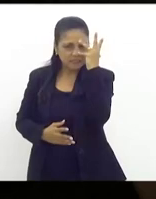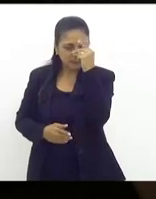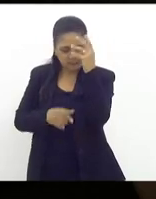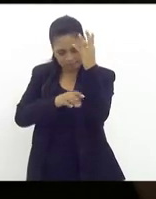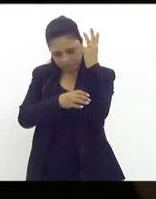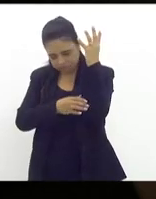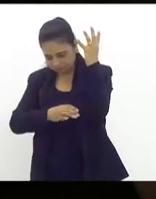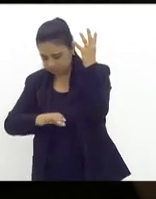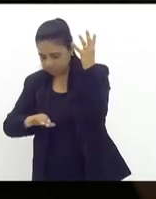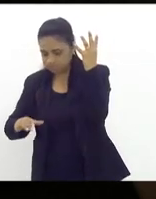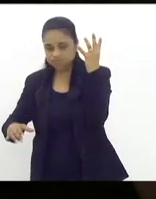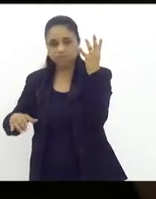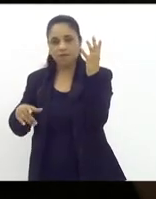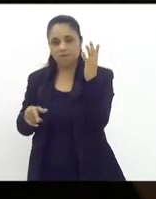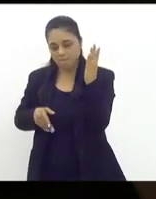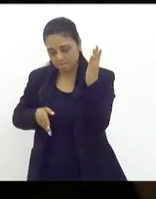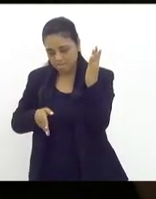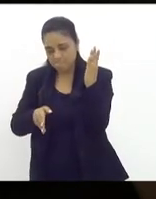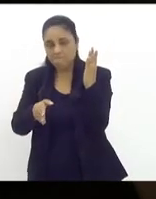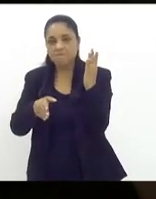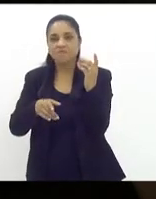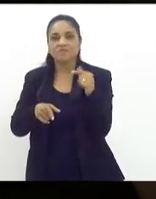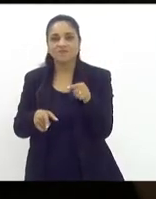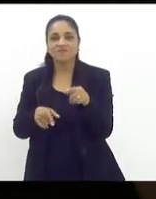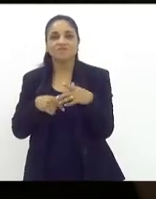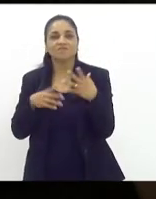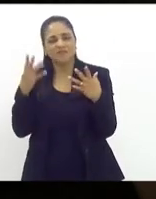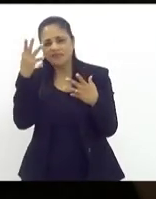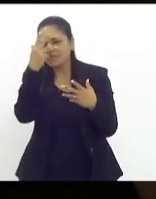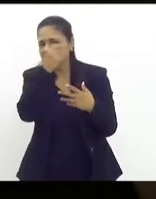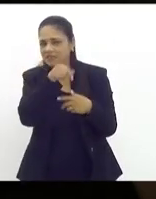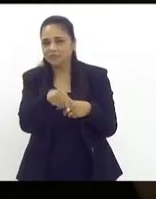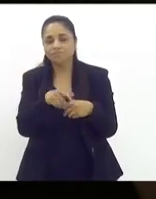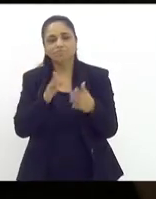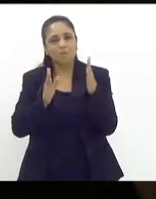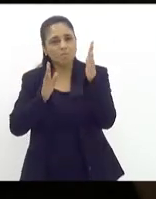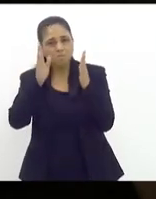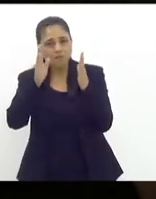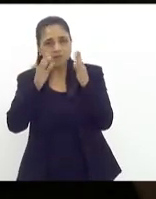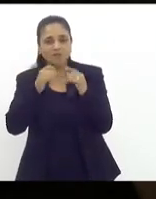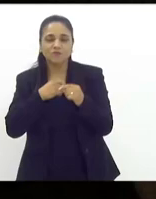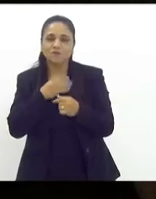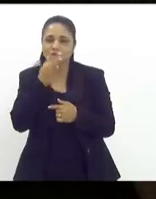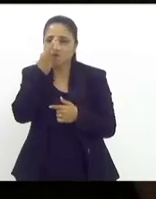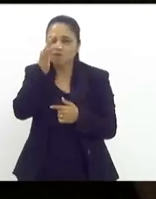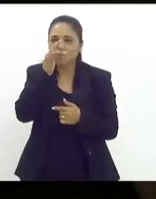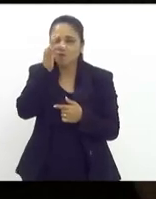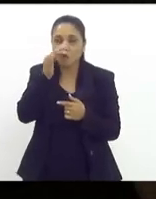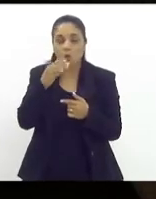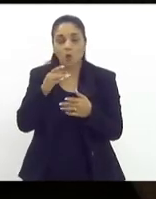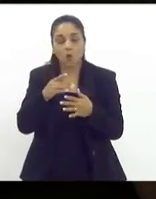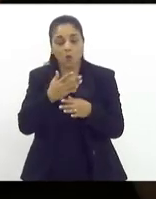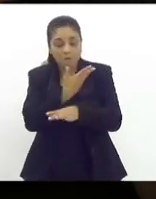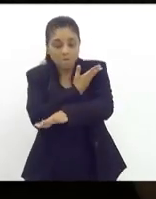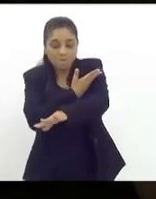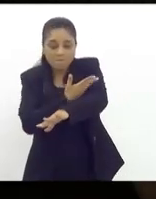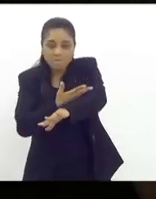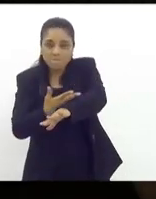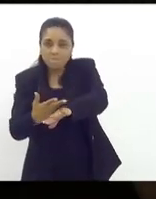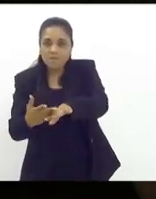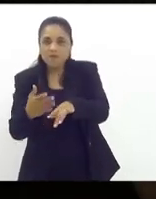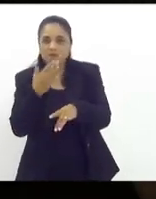o meio-fio. E que, em determinados períodos, se abre em flor, uma flor branca desse tamanho, uma árvore